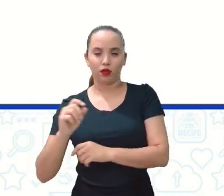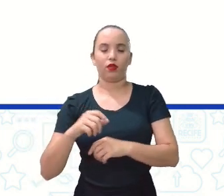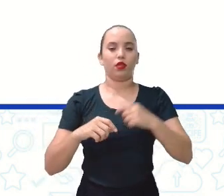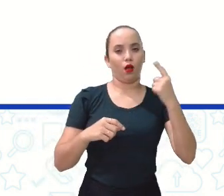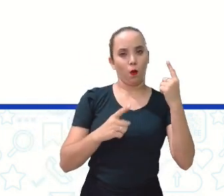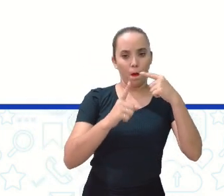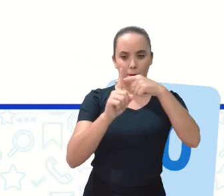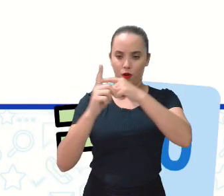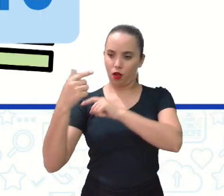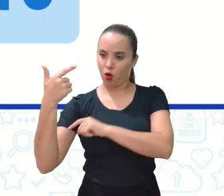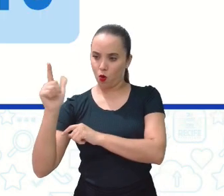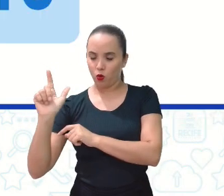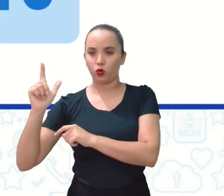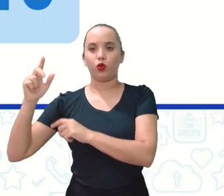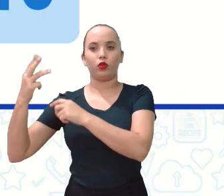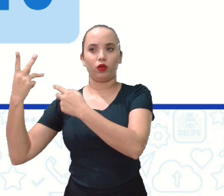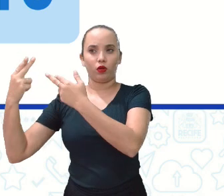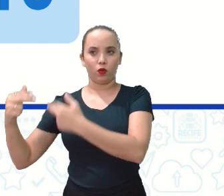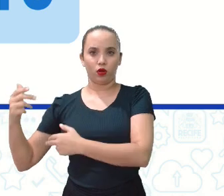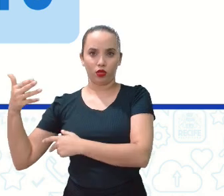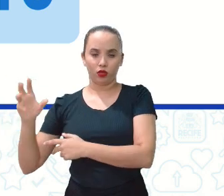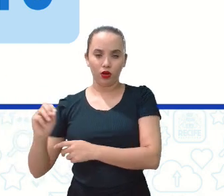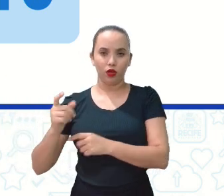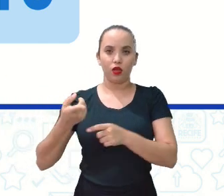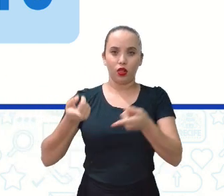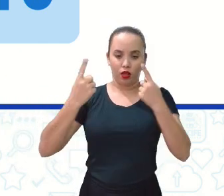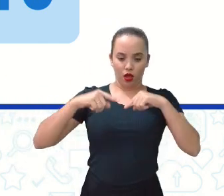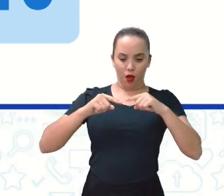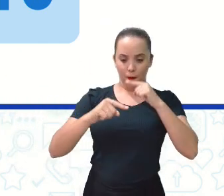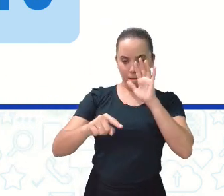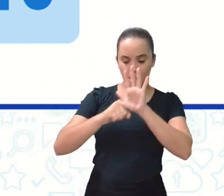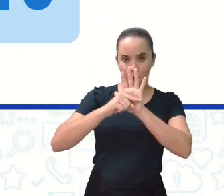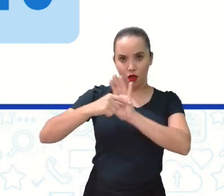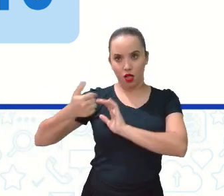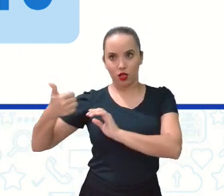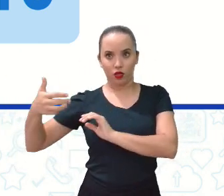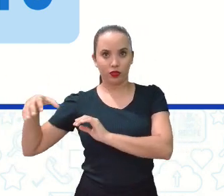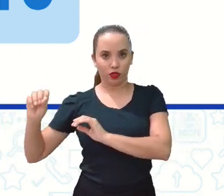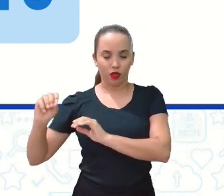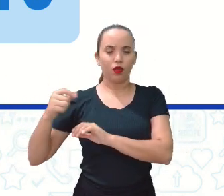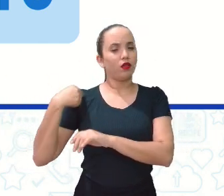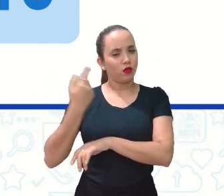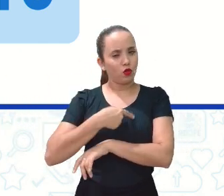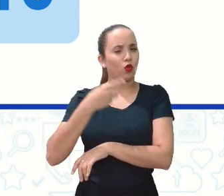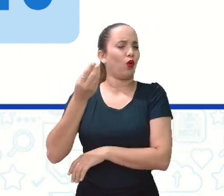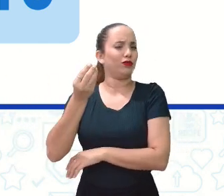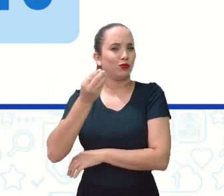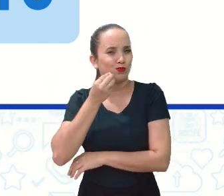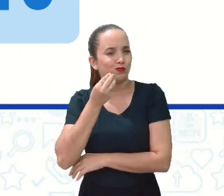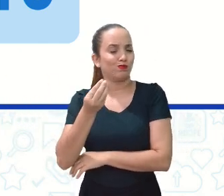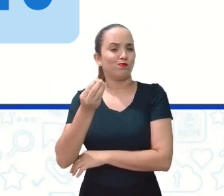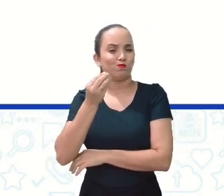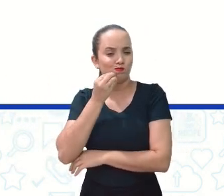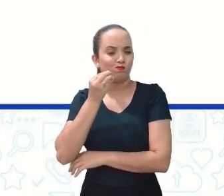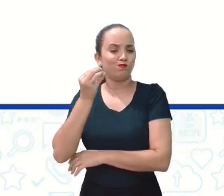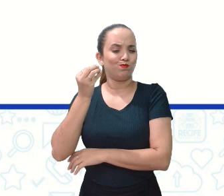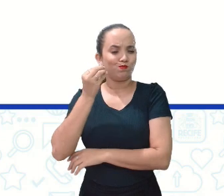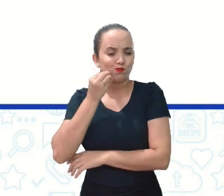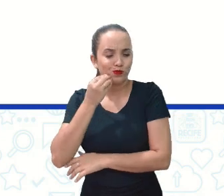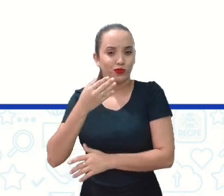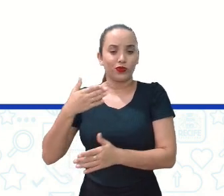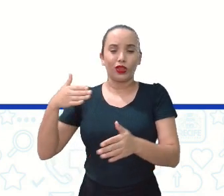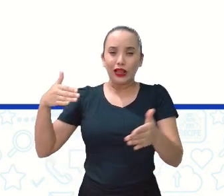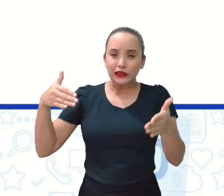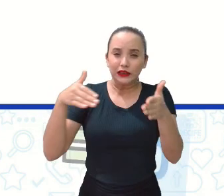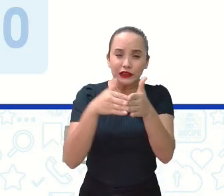igual a 10, e a gente ficou usando algumas tentativas, né, até chegar na solução do problema, ou seja, a gente viu